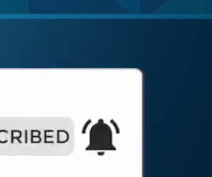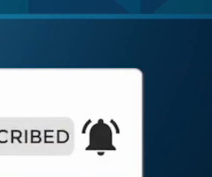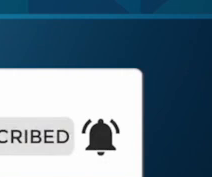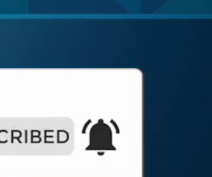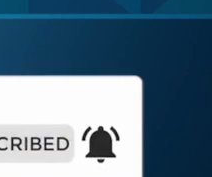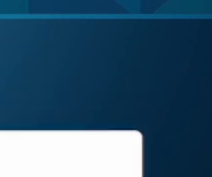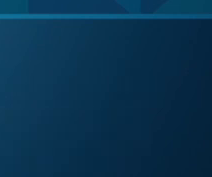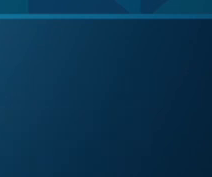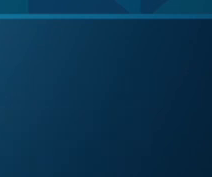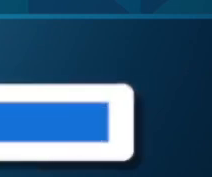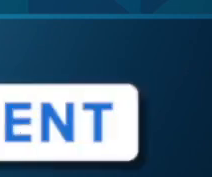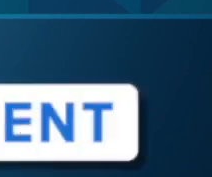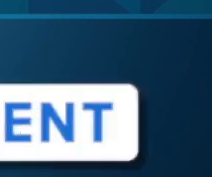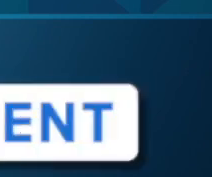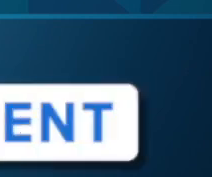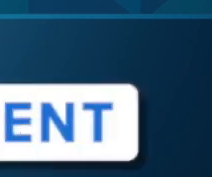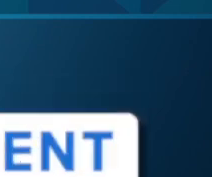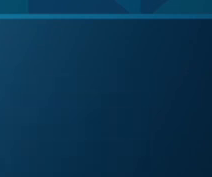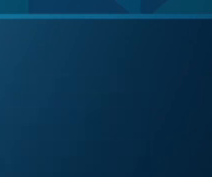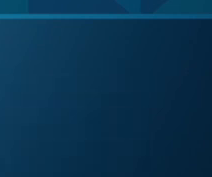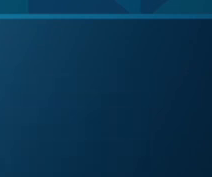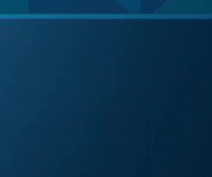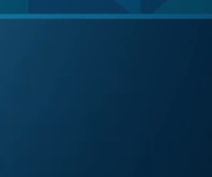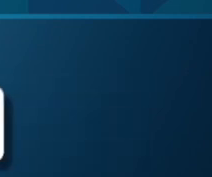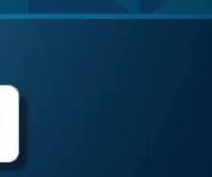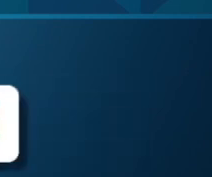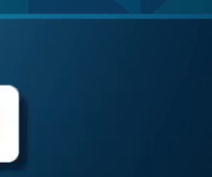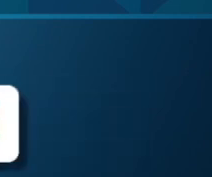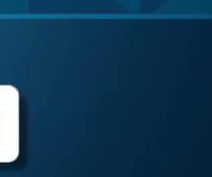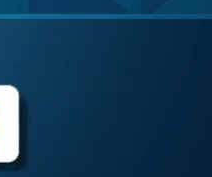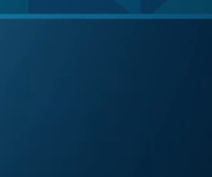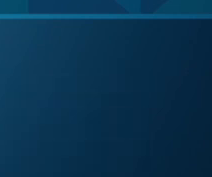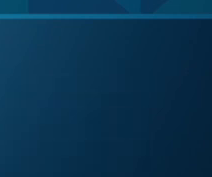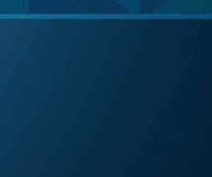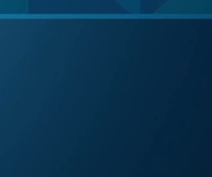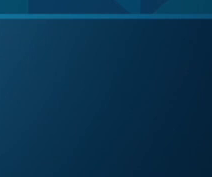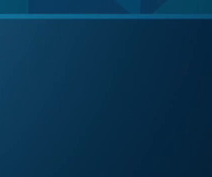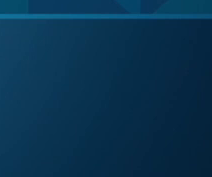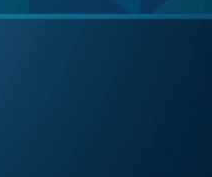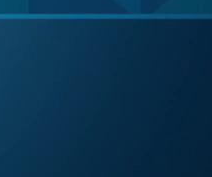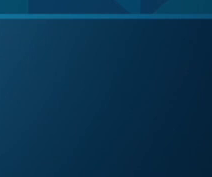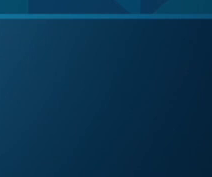botão notificação. Fó comentário, não faz tutan, ba media social, siraseluk.